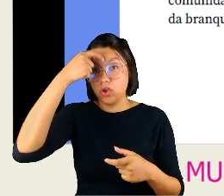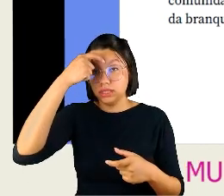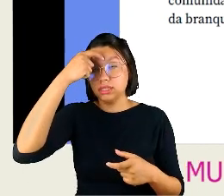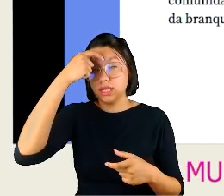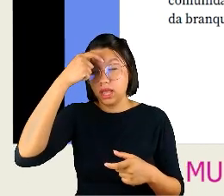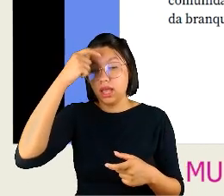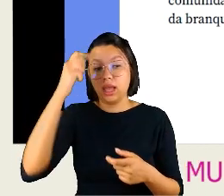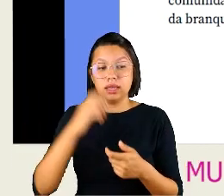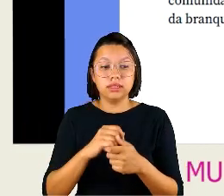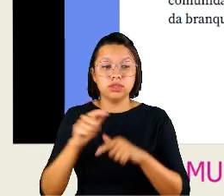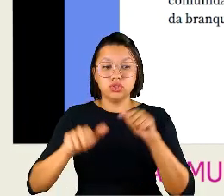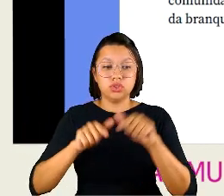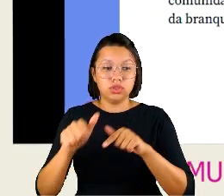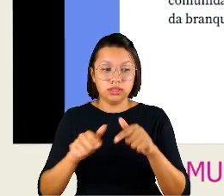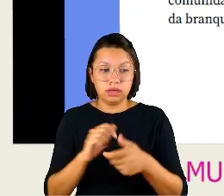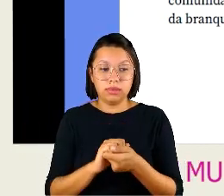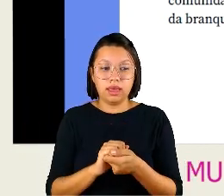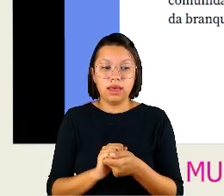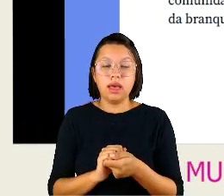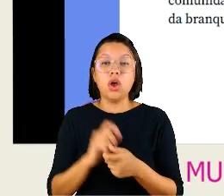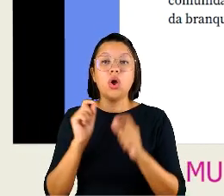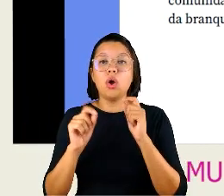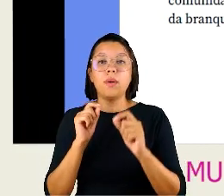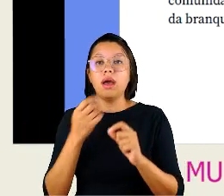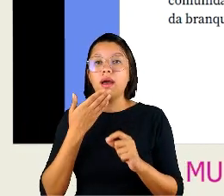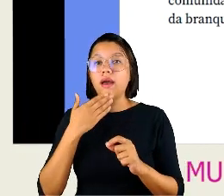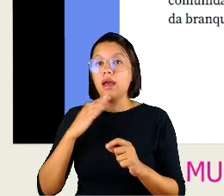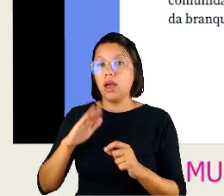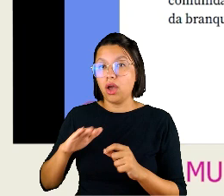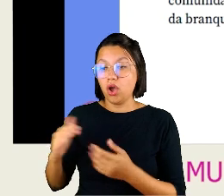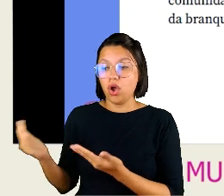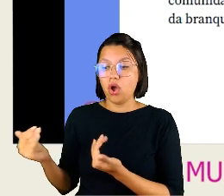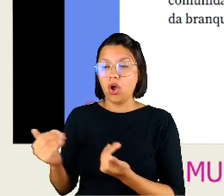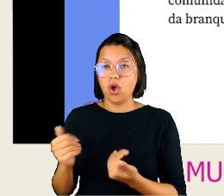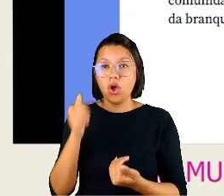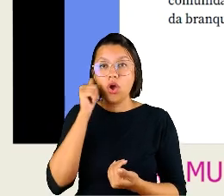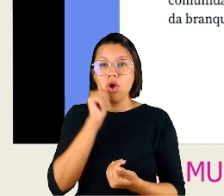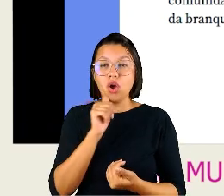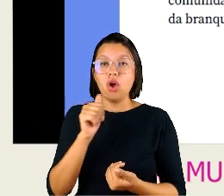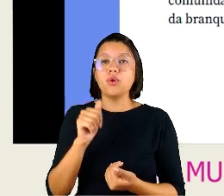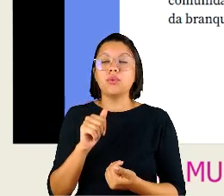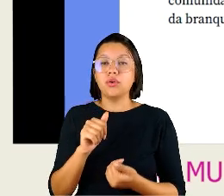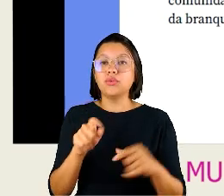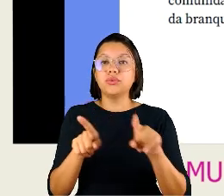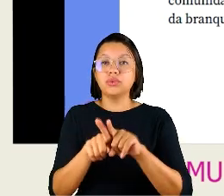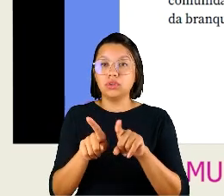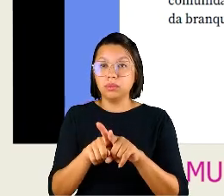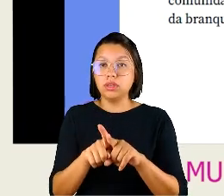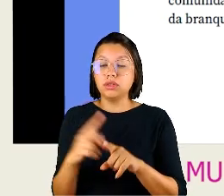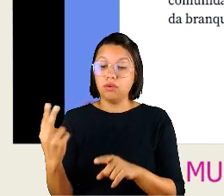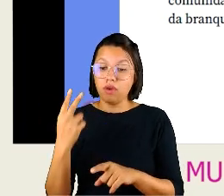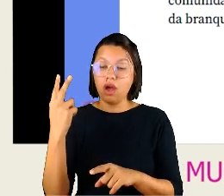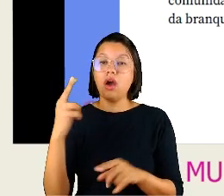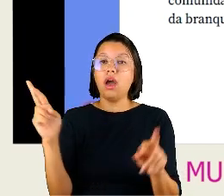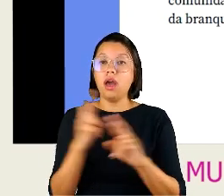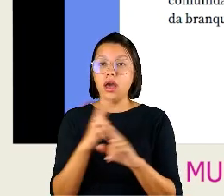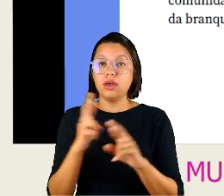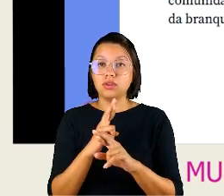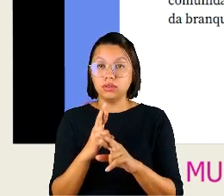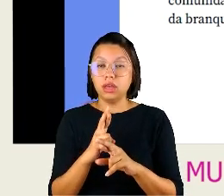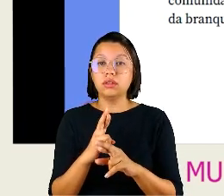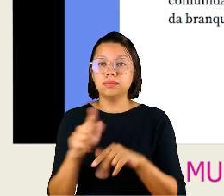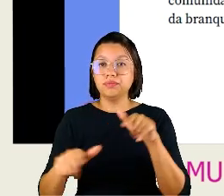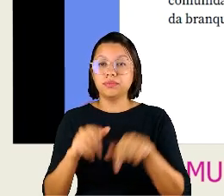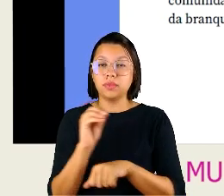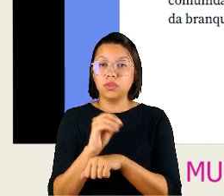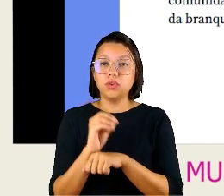antirracista do trabalho de cuidado, ou seja, para que mulheres e meninas sejam valorizadas no exercício de profissões vinculadas ao cuidado, então fazer mais diálogos sobre